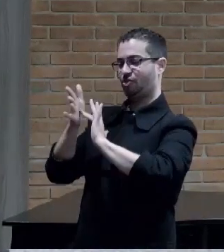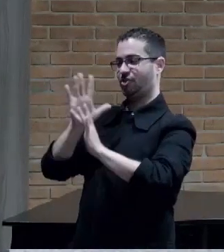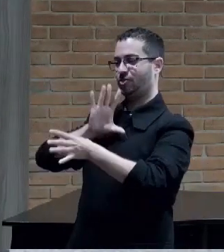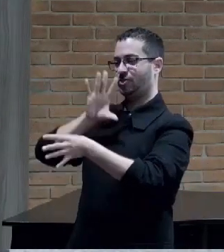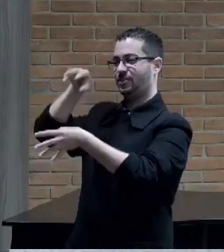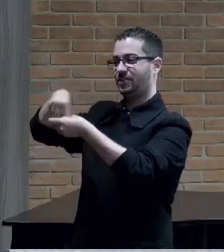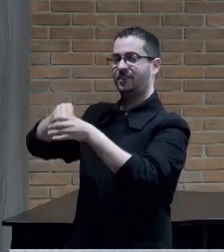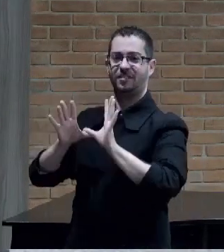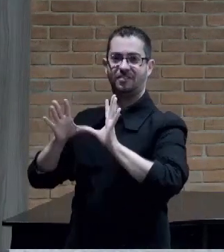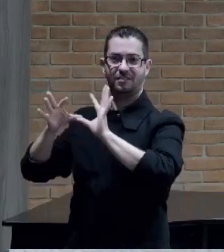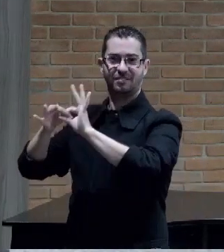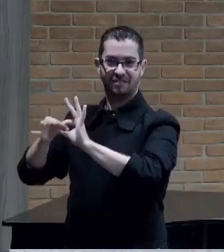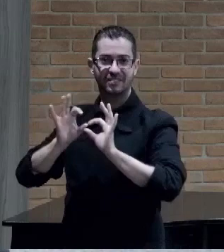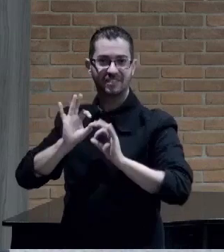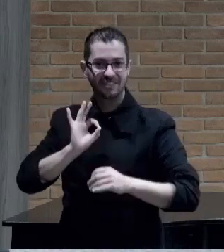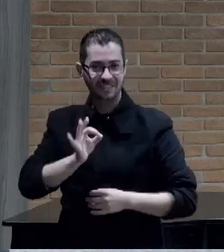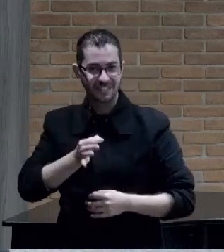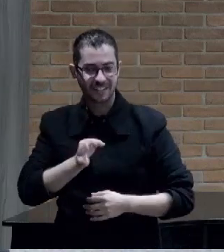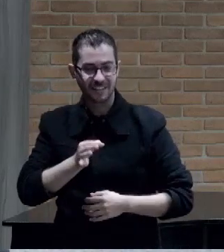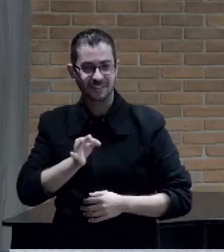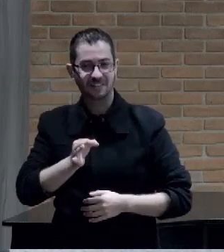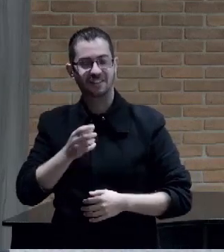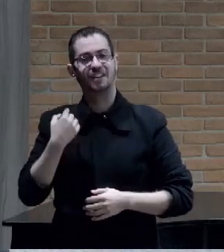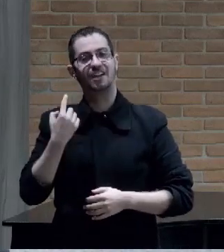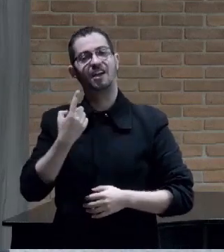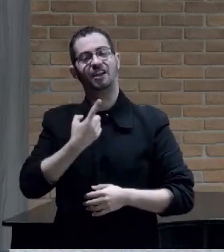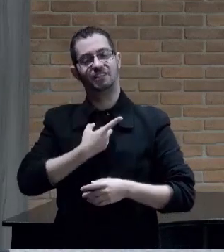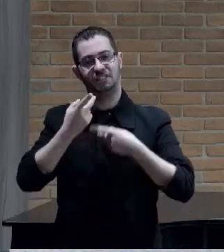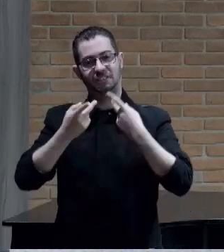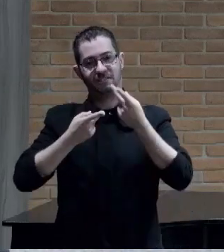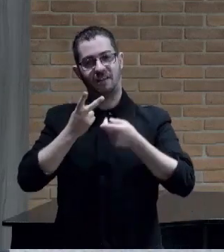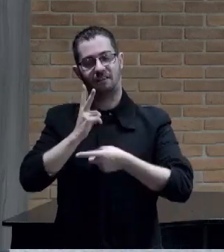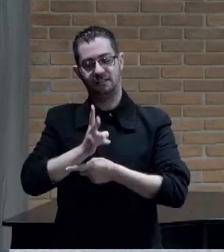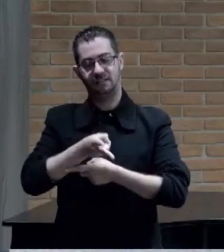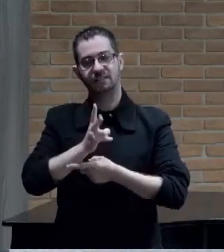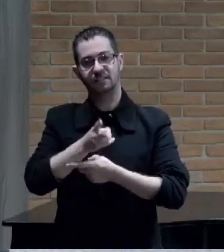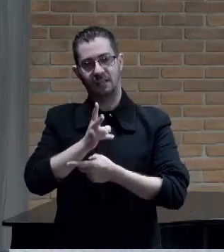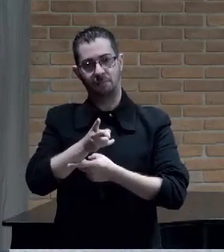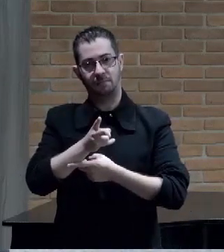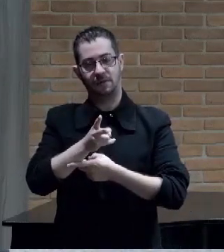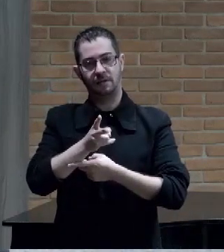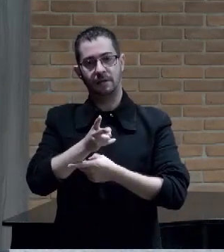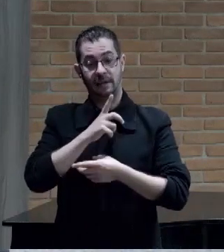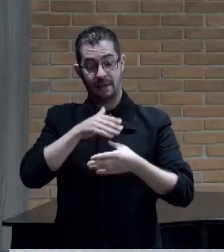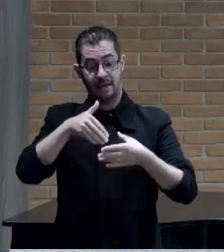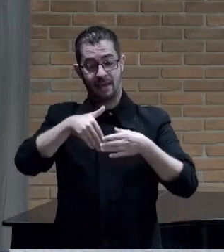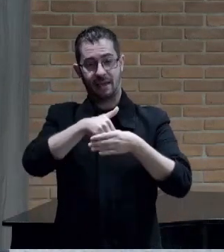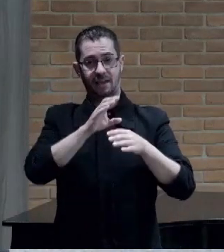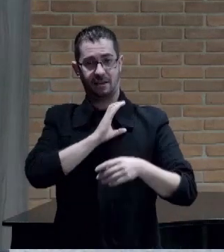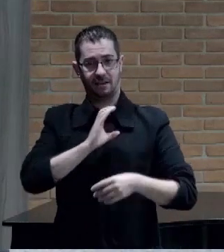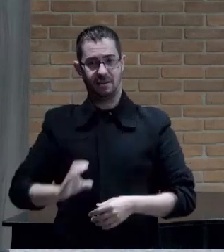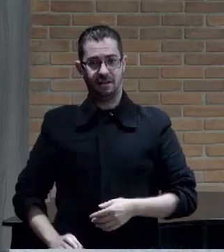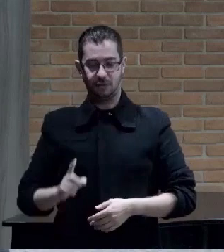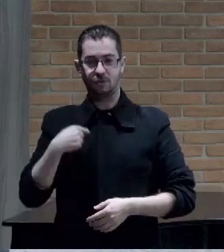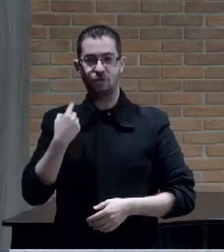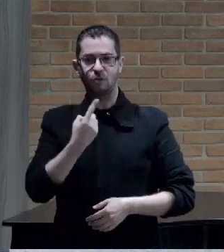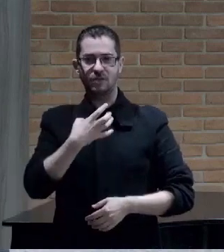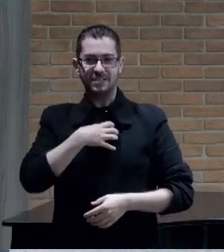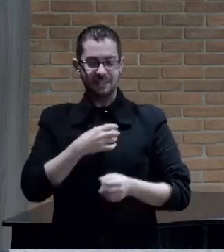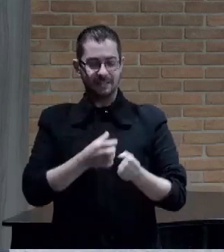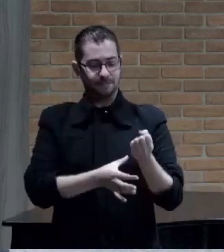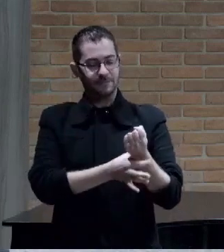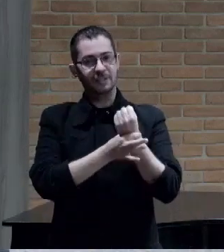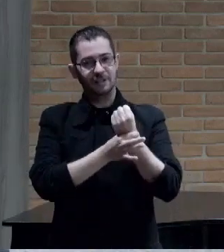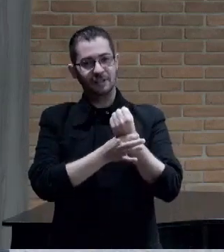Tá? E a gente até fala muito a respeito disso. E em Cristo nós estamos seguros, em Cristo